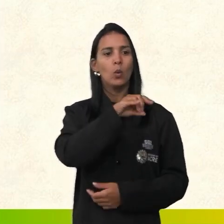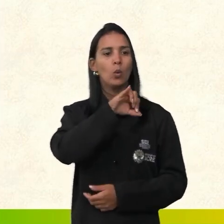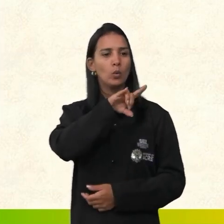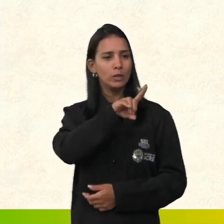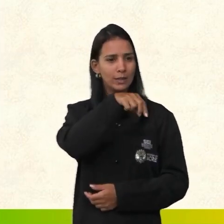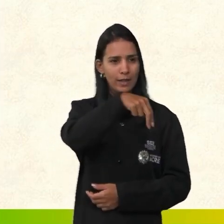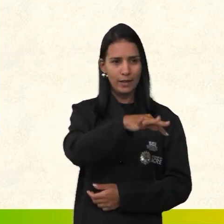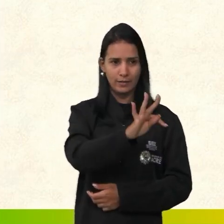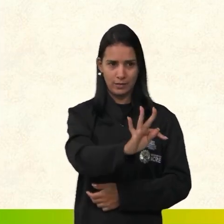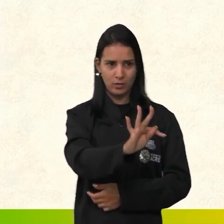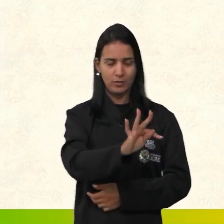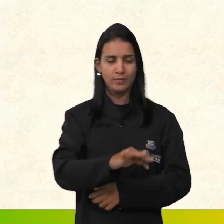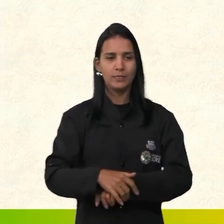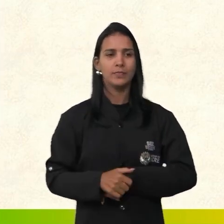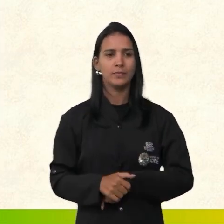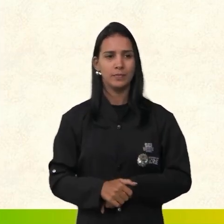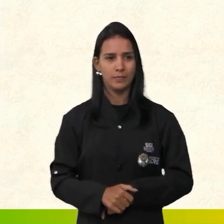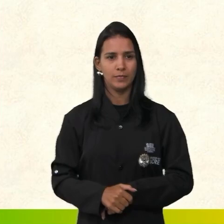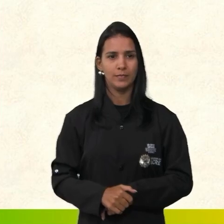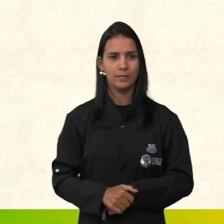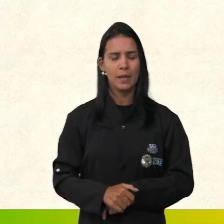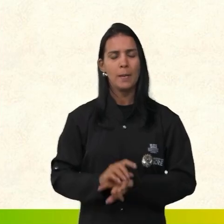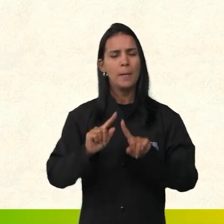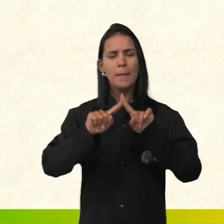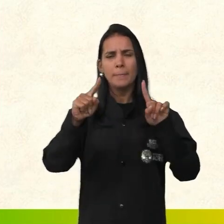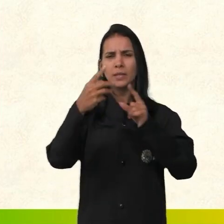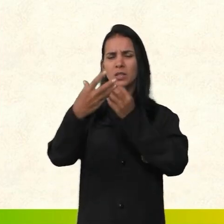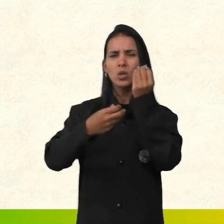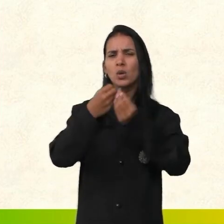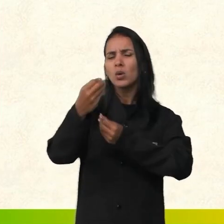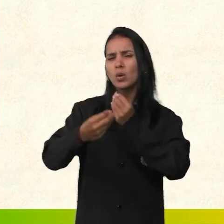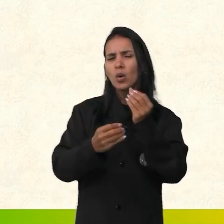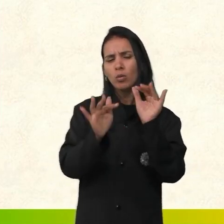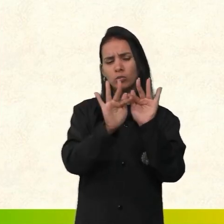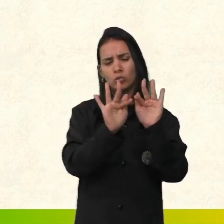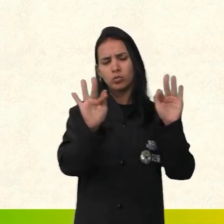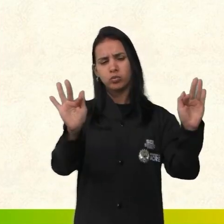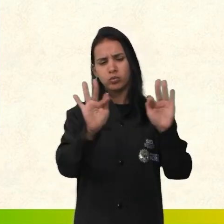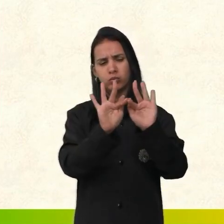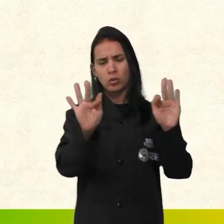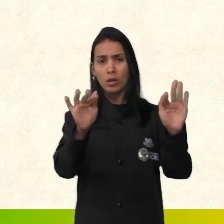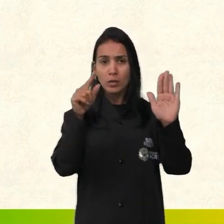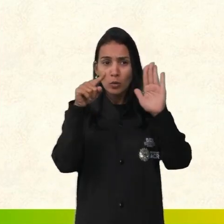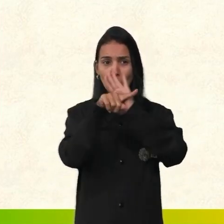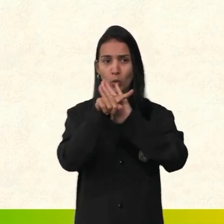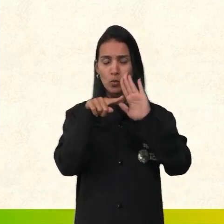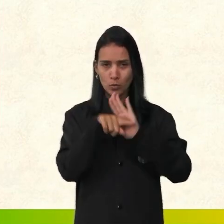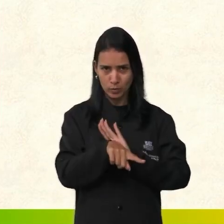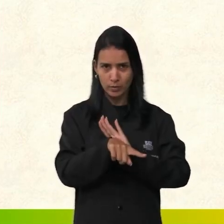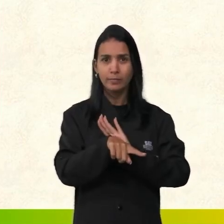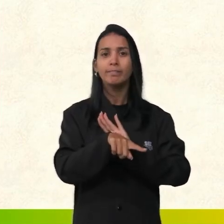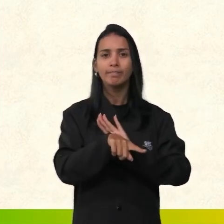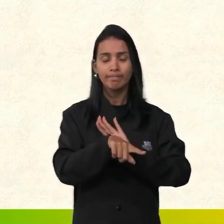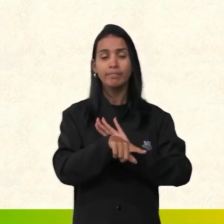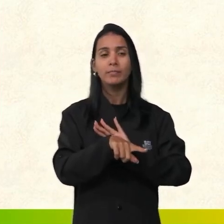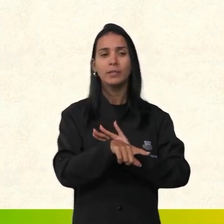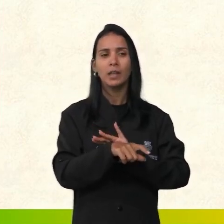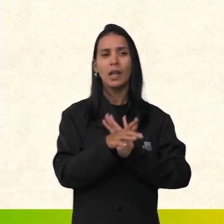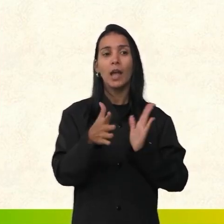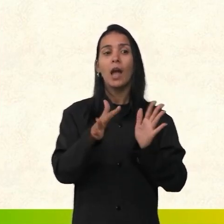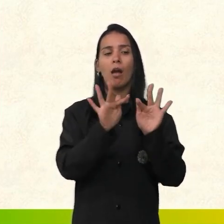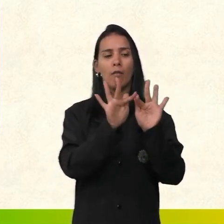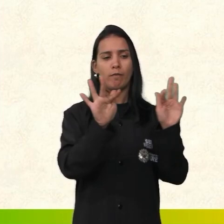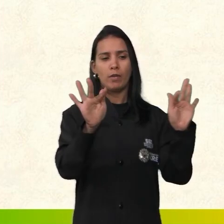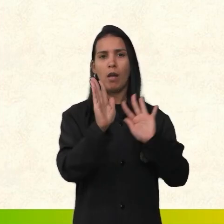Vamos agora ver como que fica as frases na forma interrogativa. Como já diz a palavra